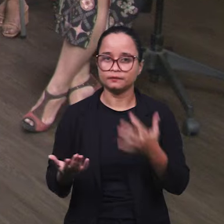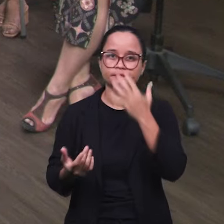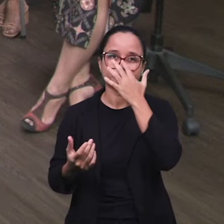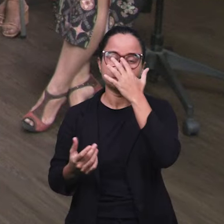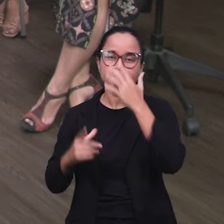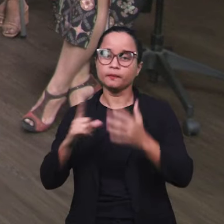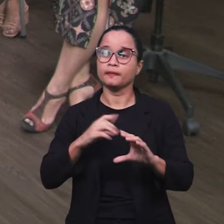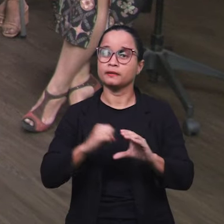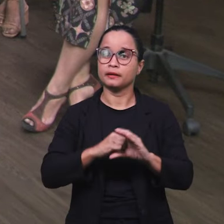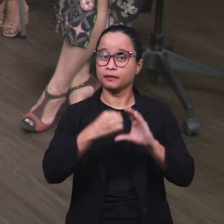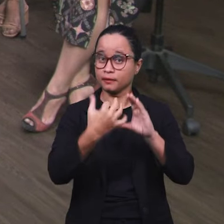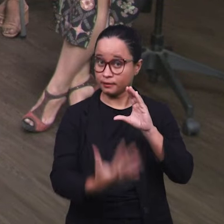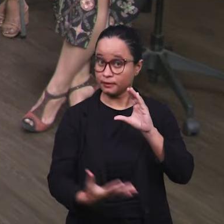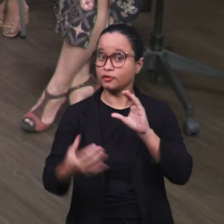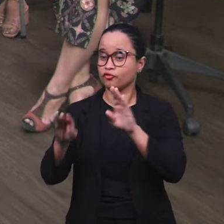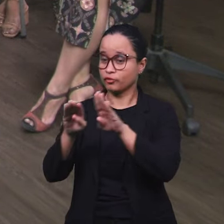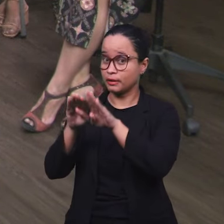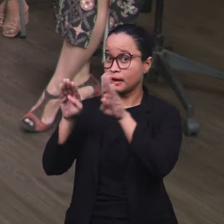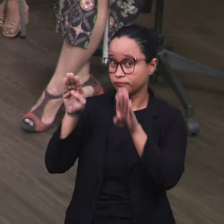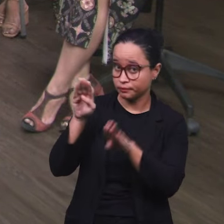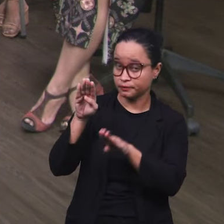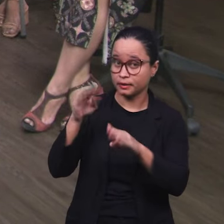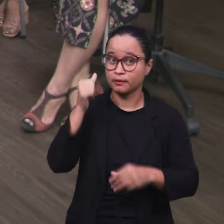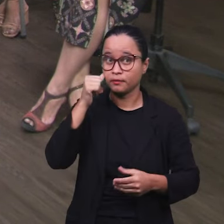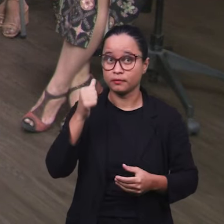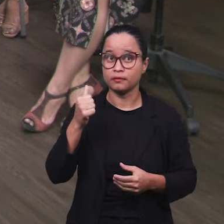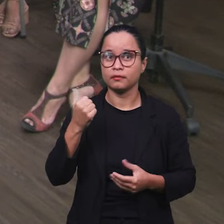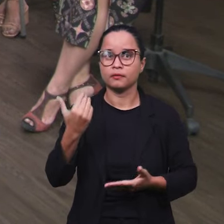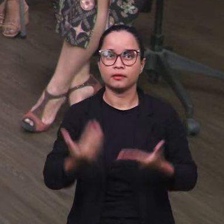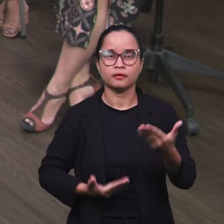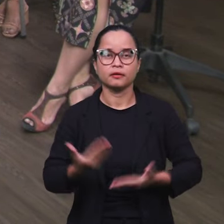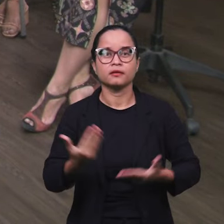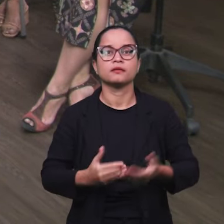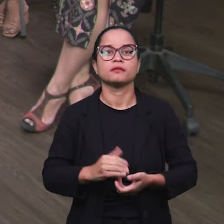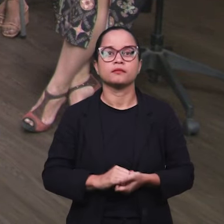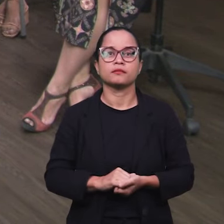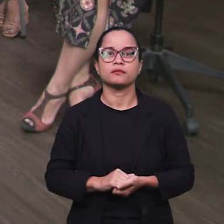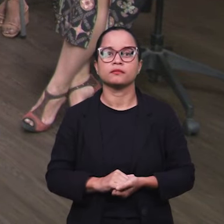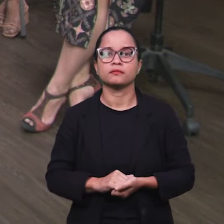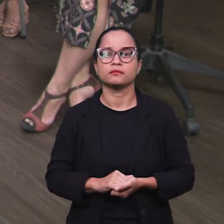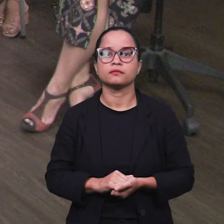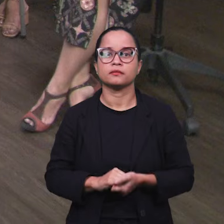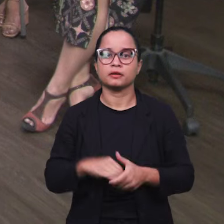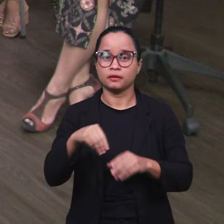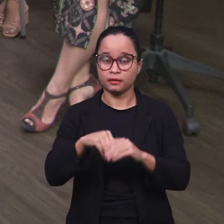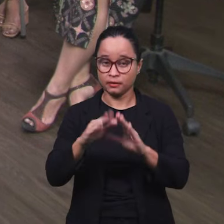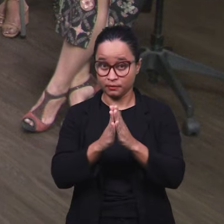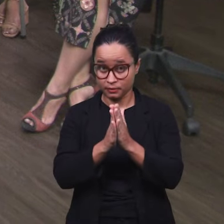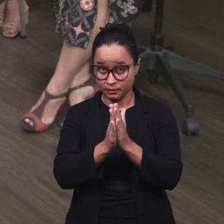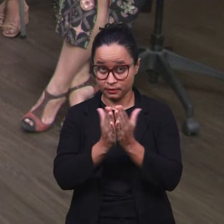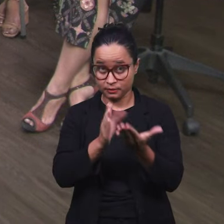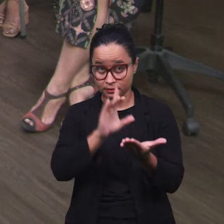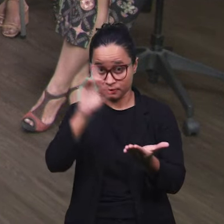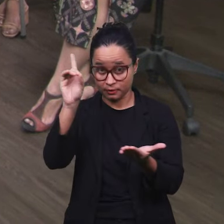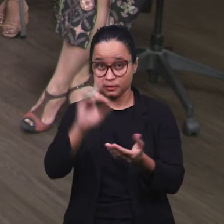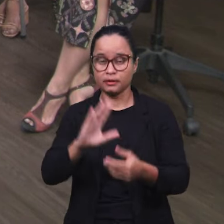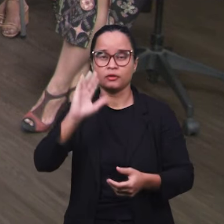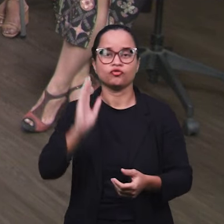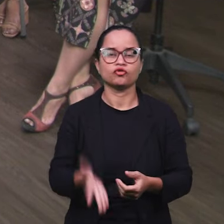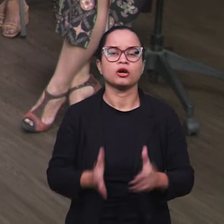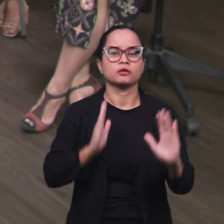obviamente há um aspecto da submissão, e é uma irmã que está perguntando, né? Que está na